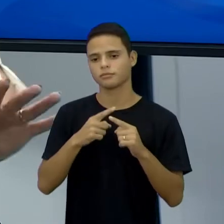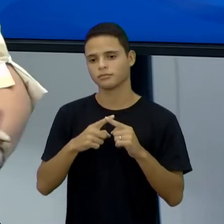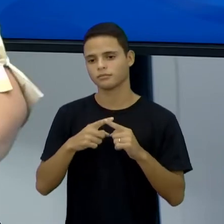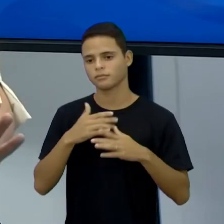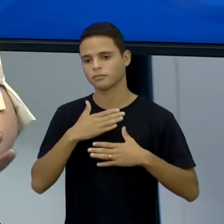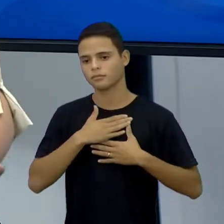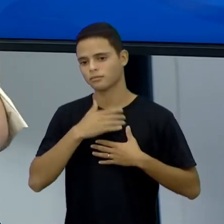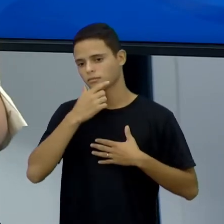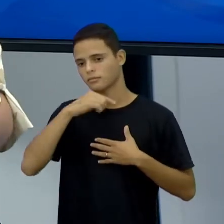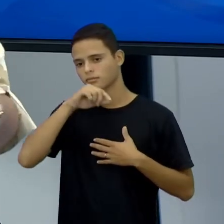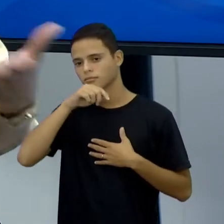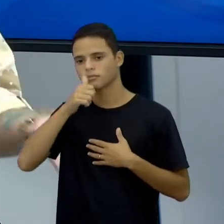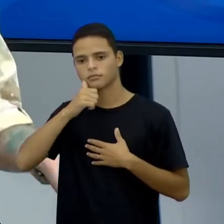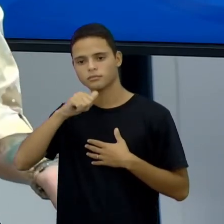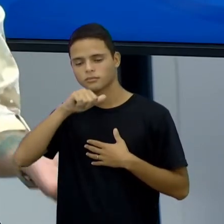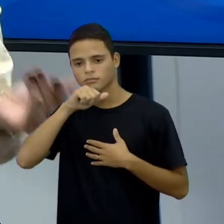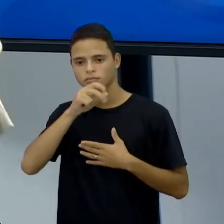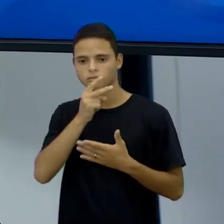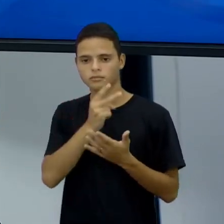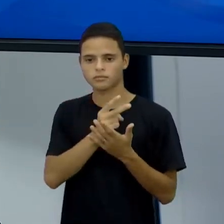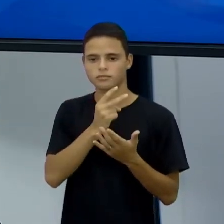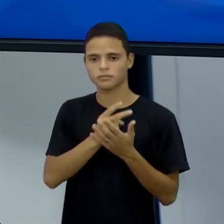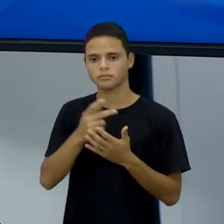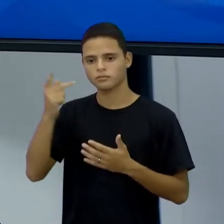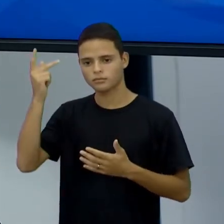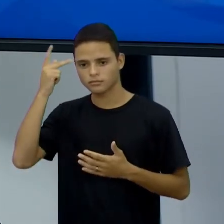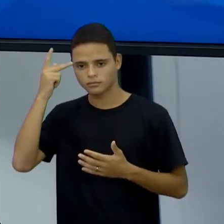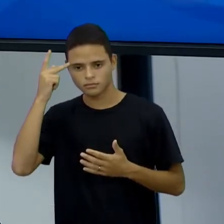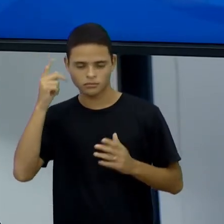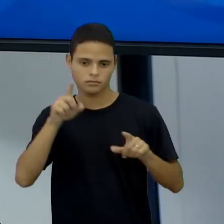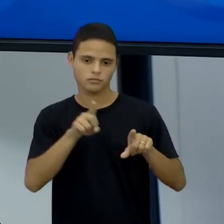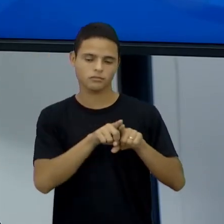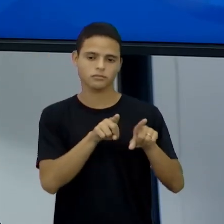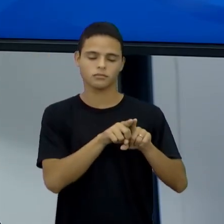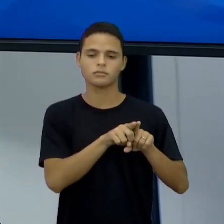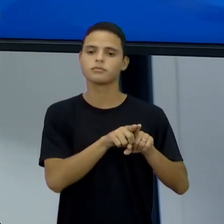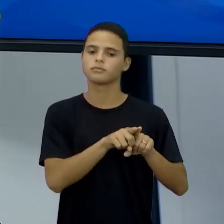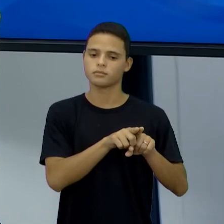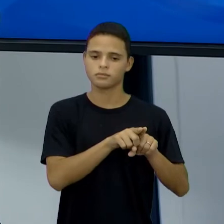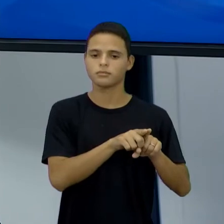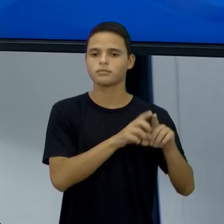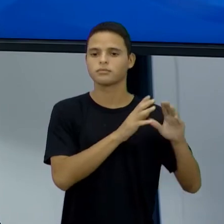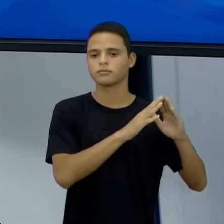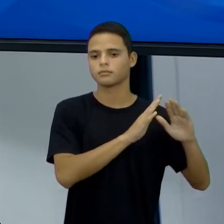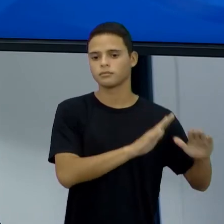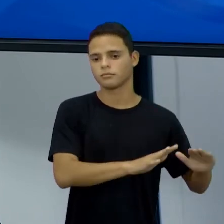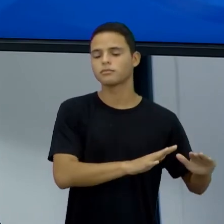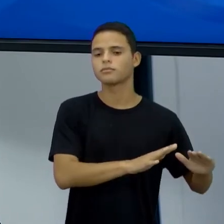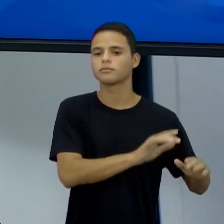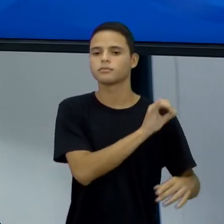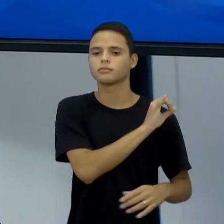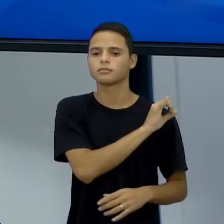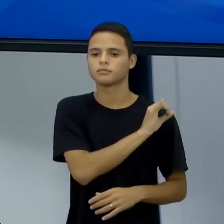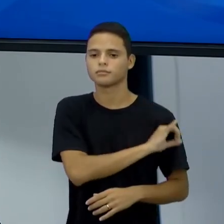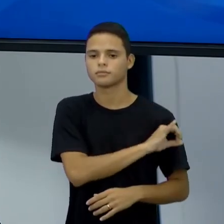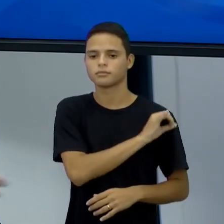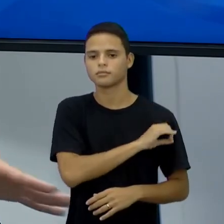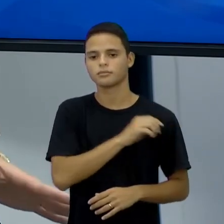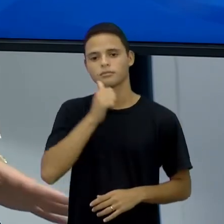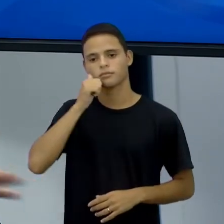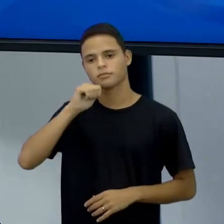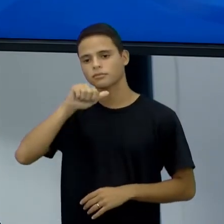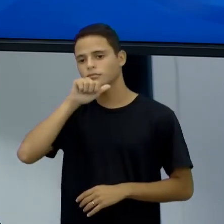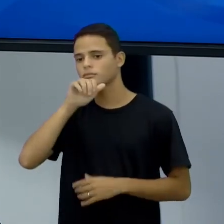foram separados na vida inteira. E meu pai sempre morou em São Paulo e eu sempre morei no Rio de Janeiro com a minha mãe. Então eu vim morar em São Paulo com 18 anos. E minha mãe não deixava